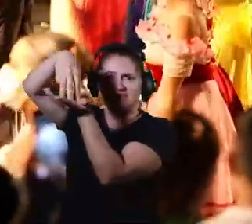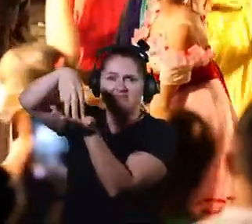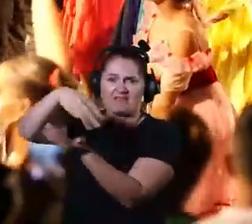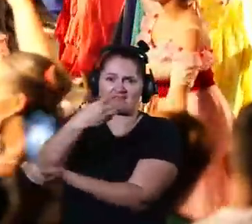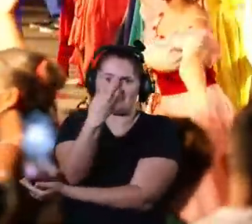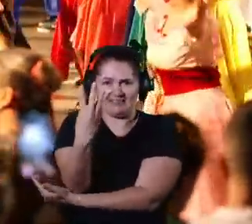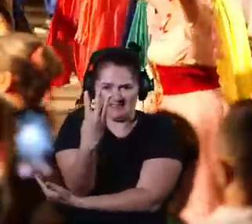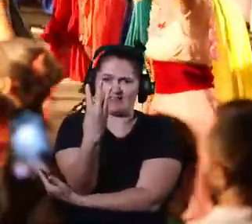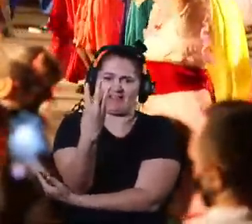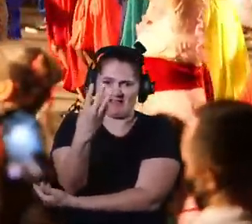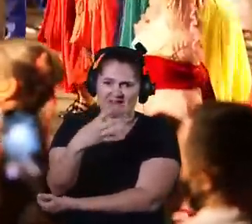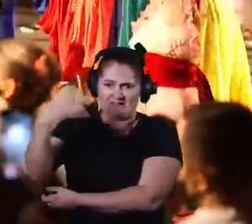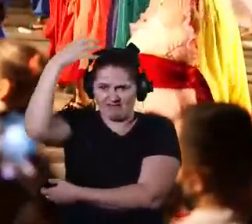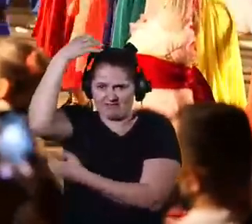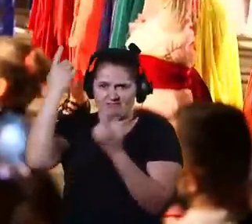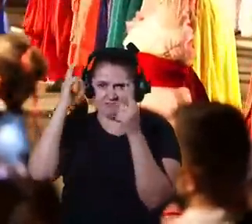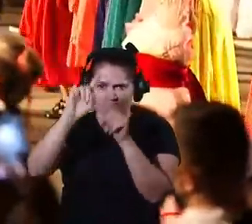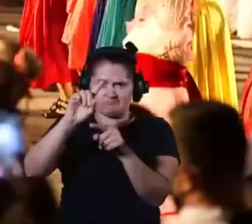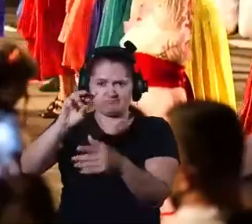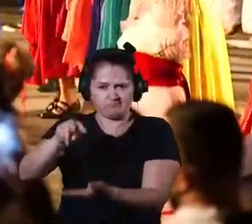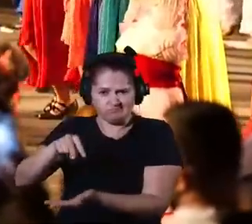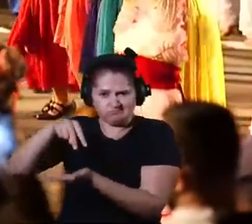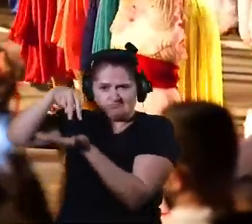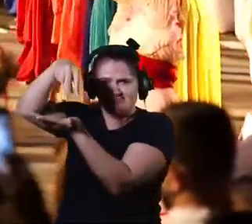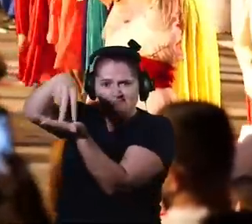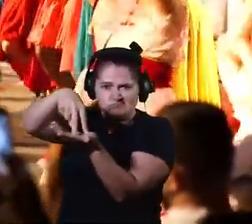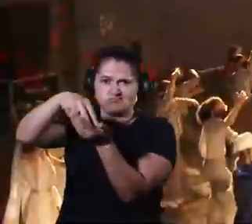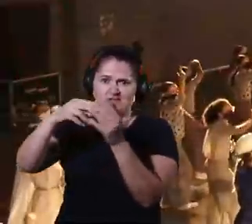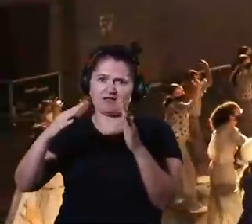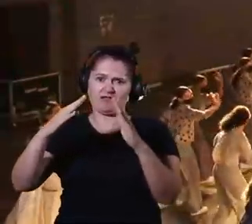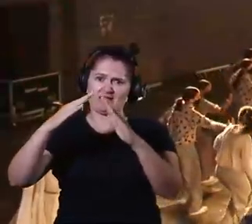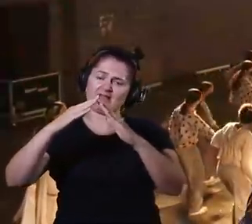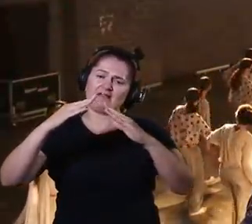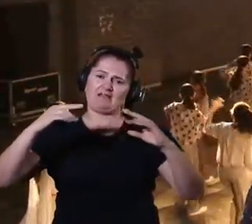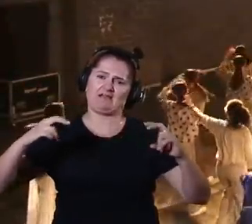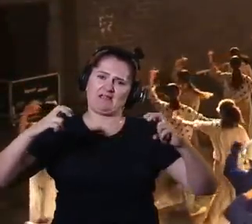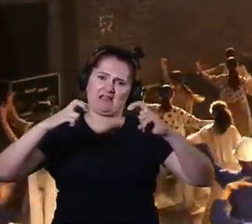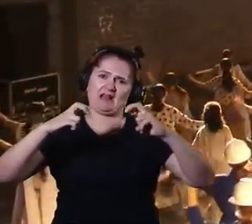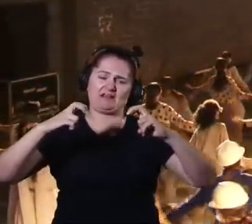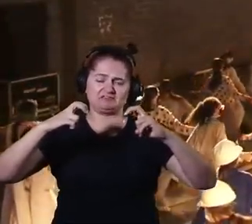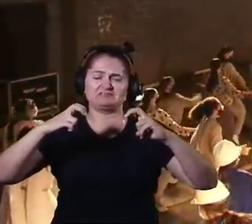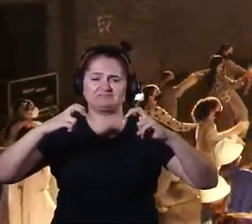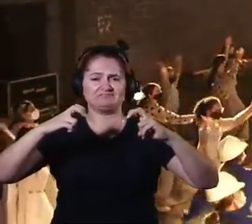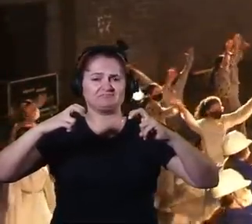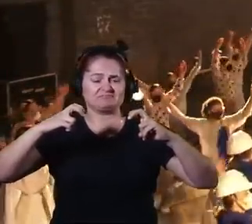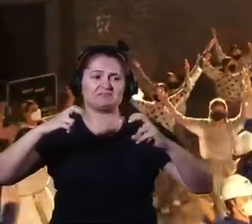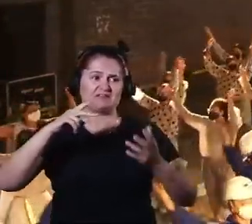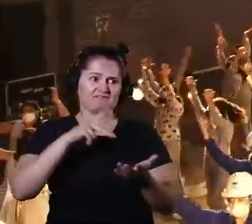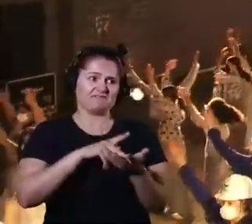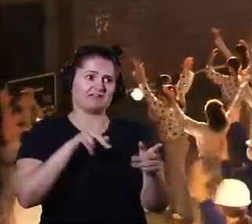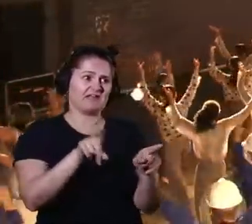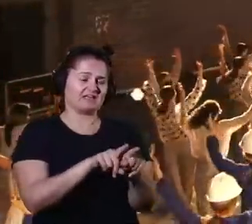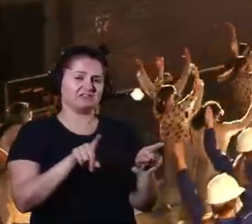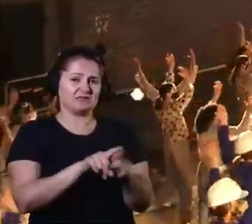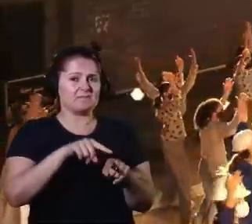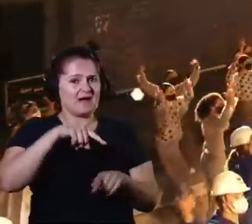da catedral. E nessa edição, Zé, desculpa me interromper, a presença